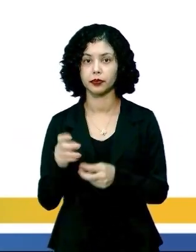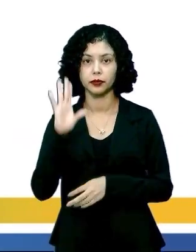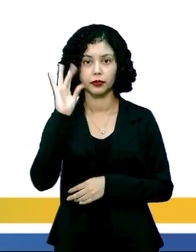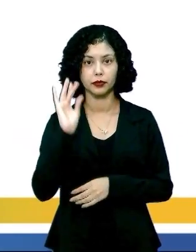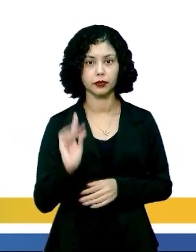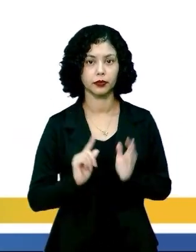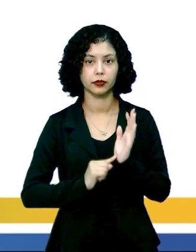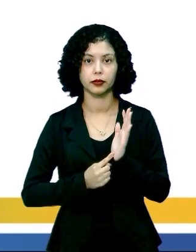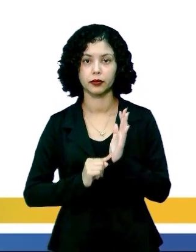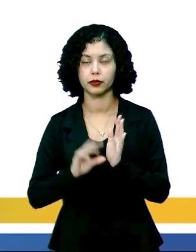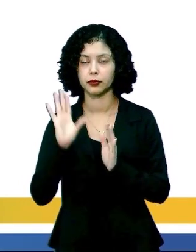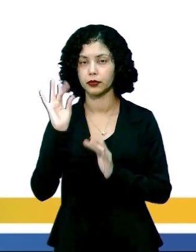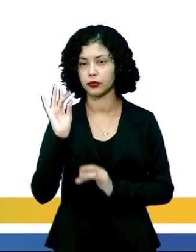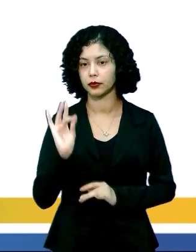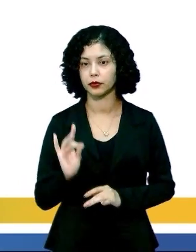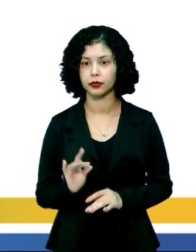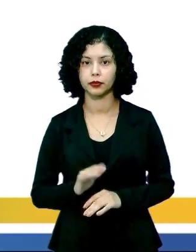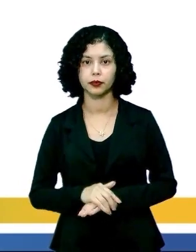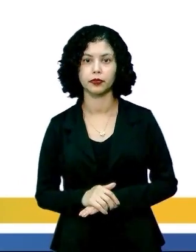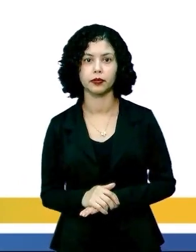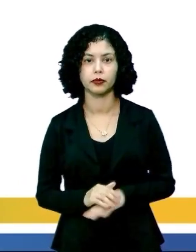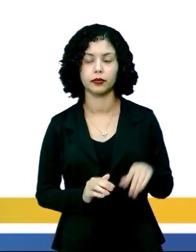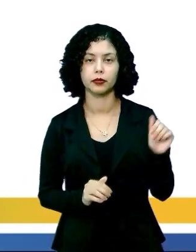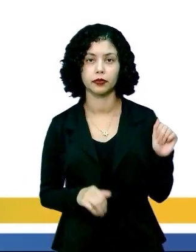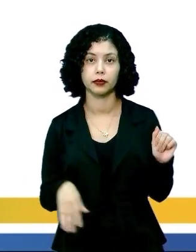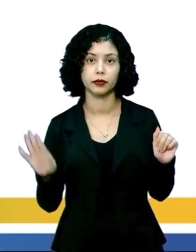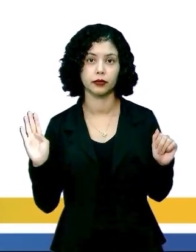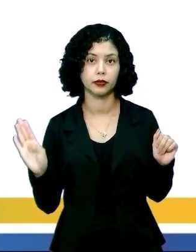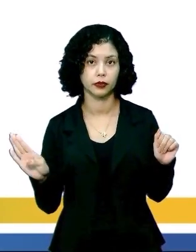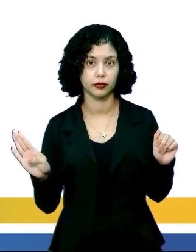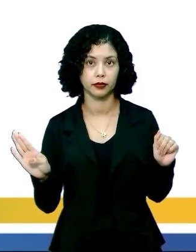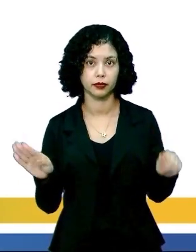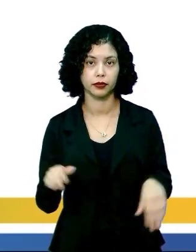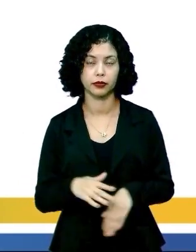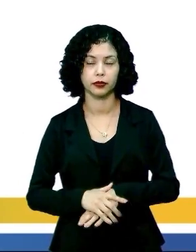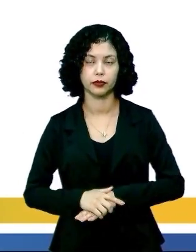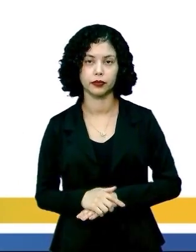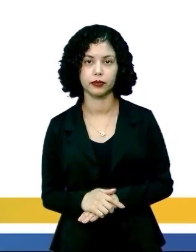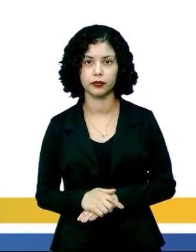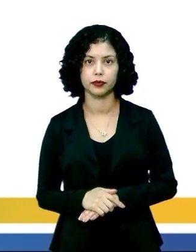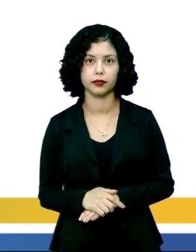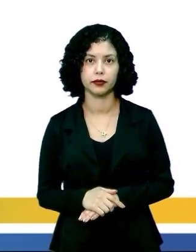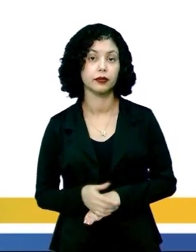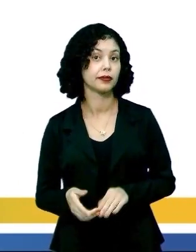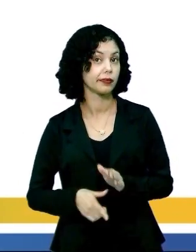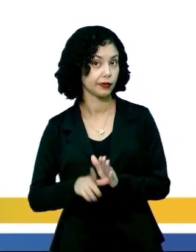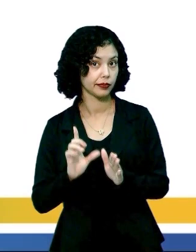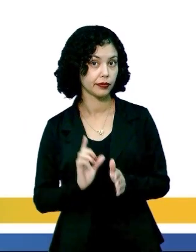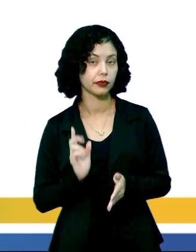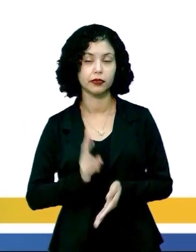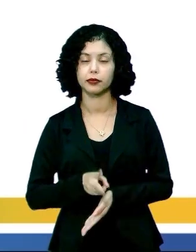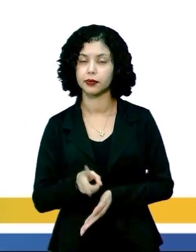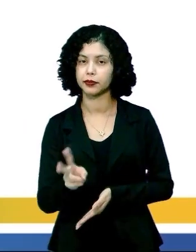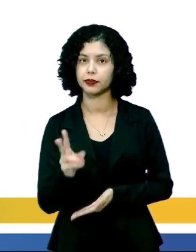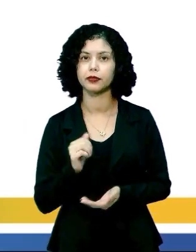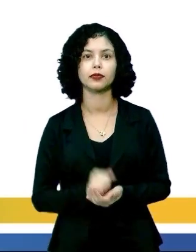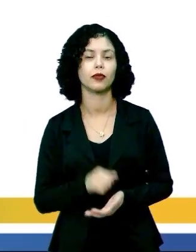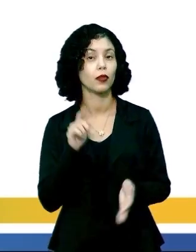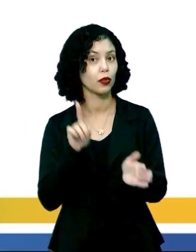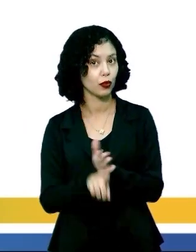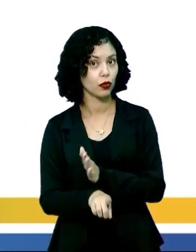cada ponto detalhado do conjunto A e do conjunto B. Antes de nós continuarmos a